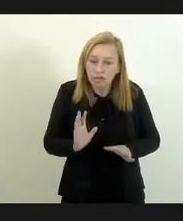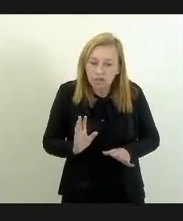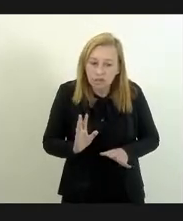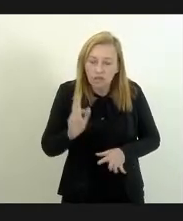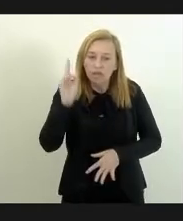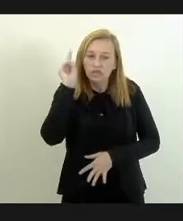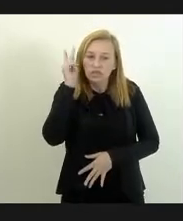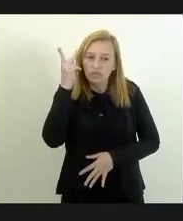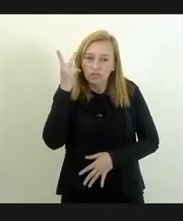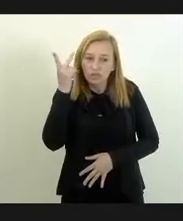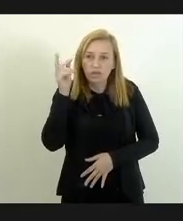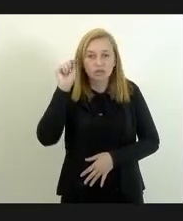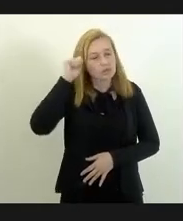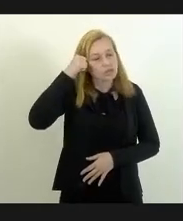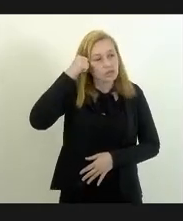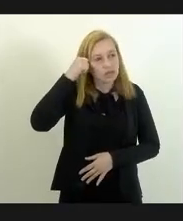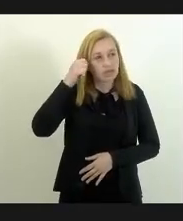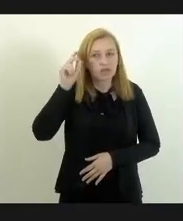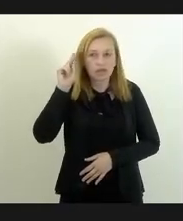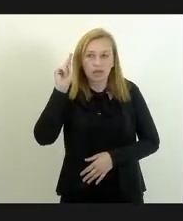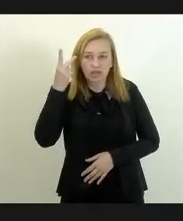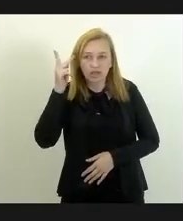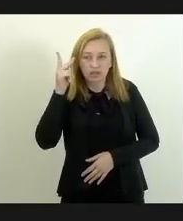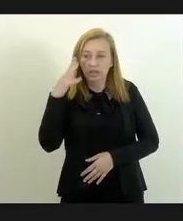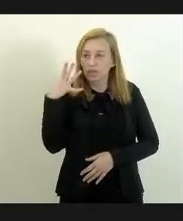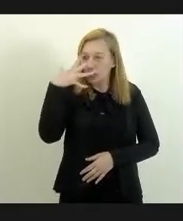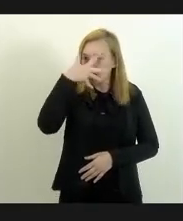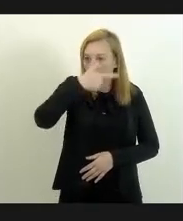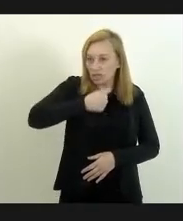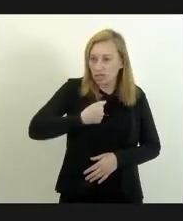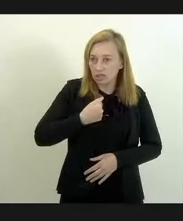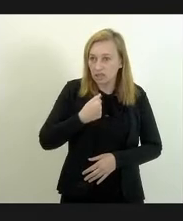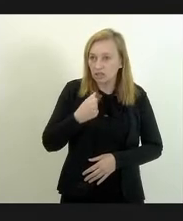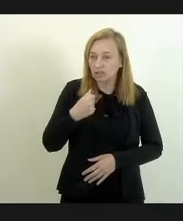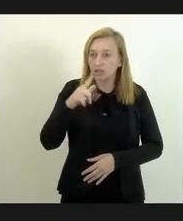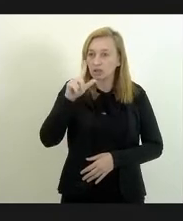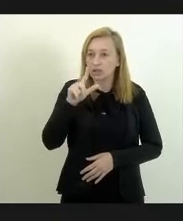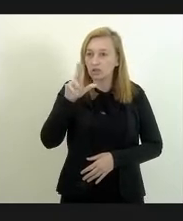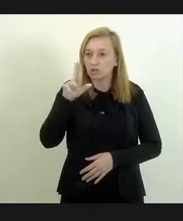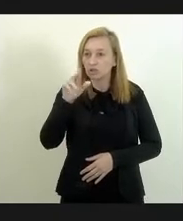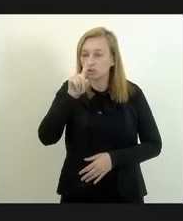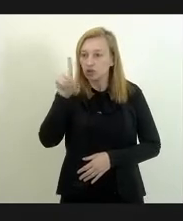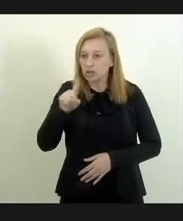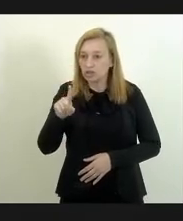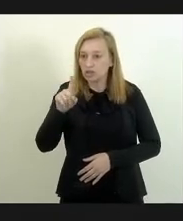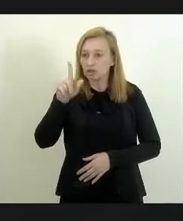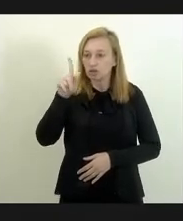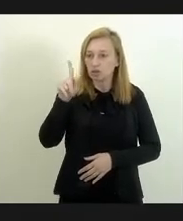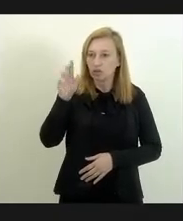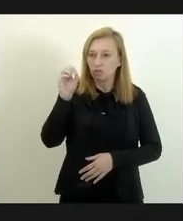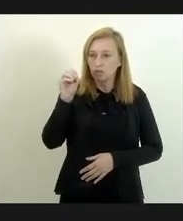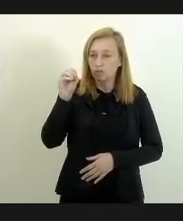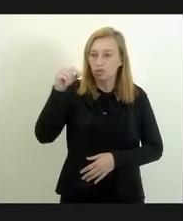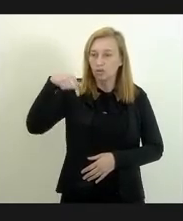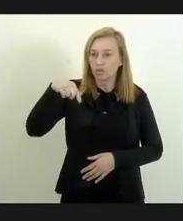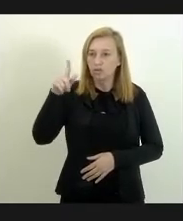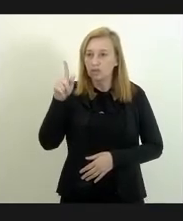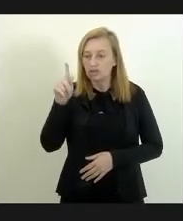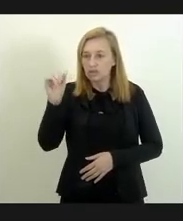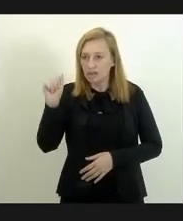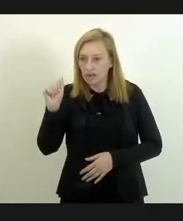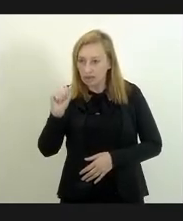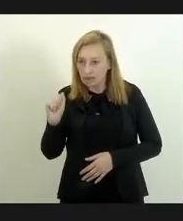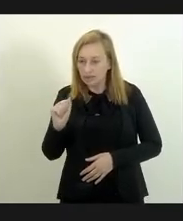história do negro, a história muito linda de Luiz Gonzaga Pinto da Gama, né, que, como já foi falado